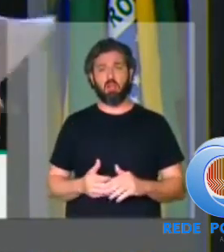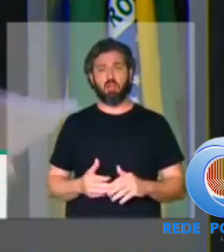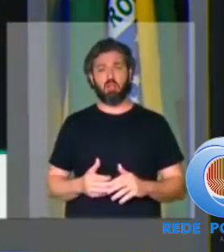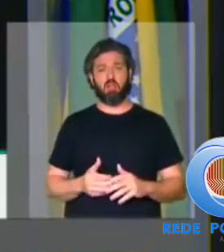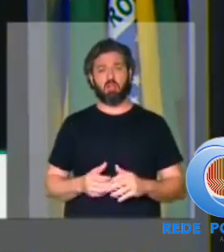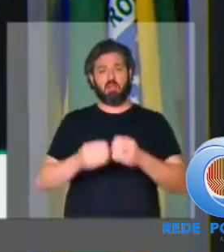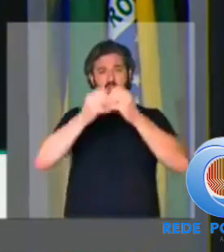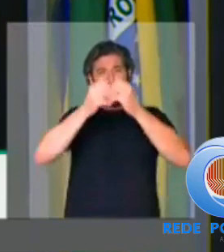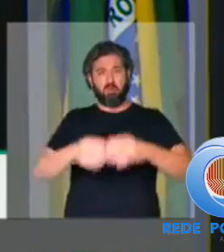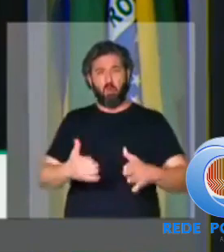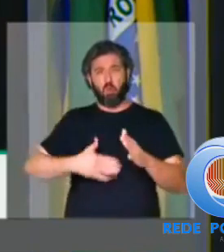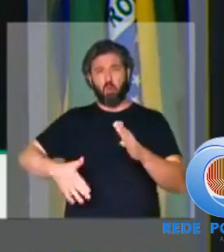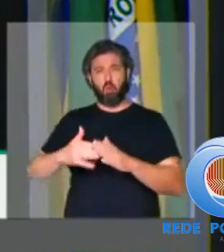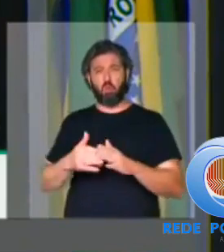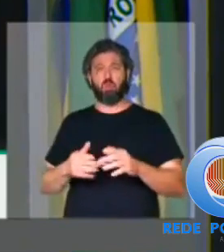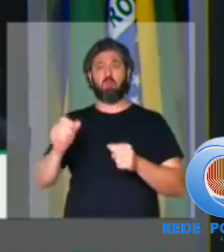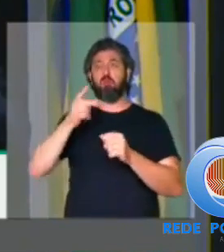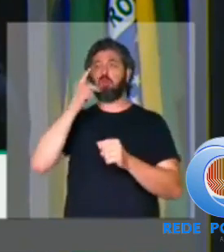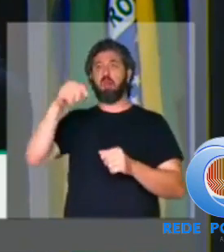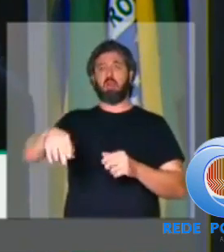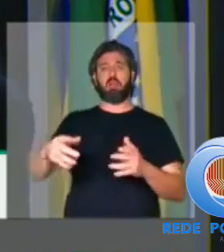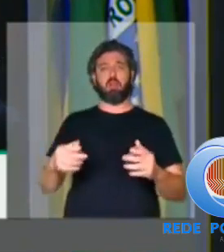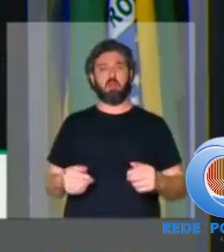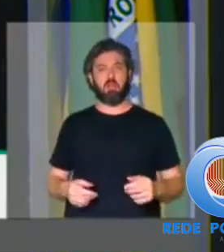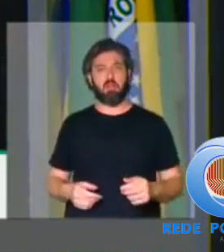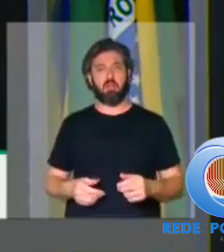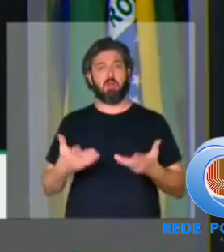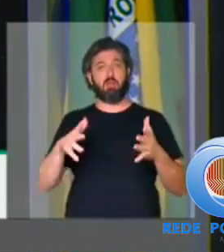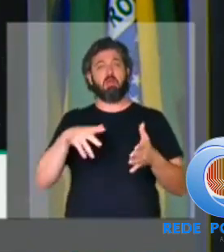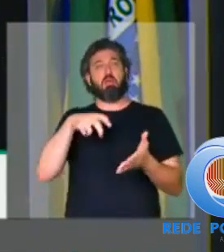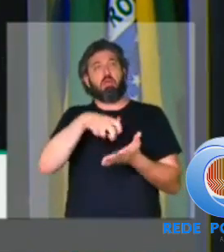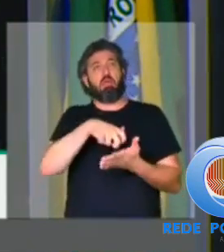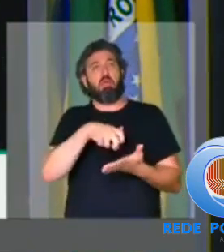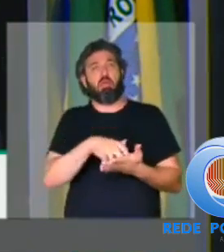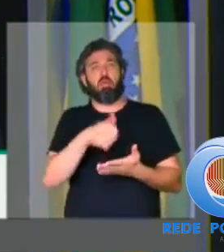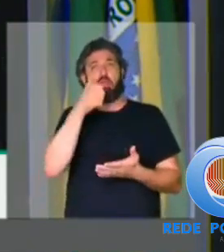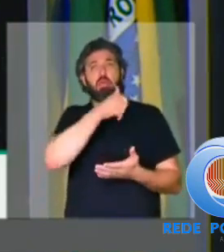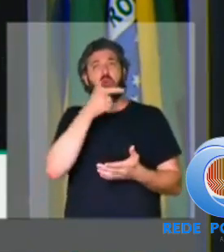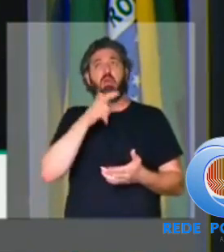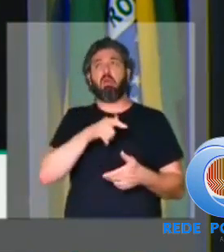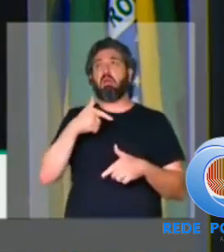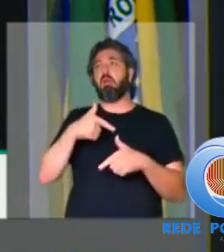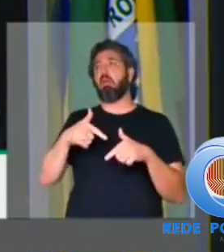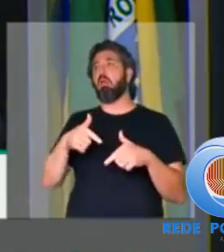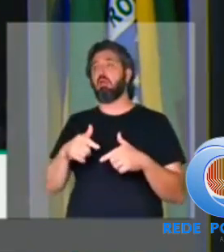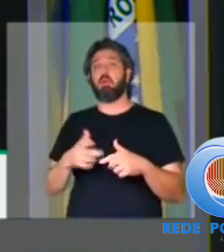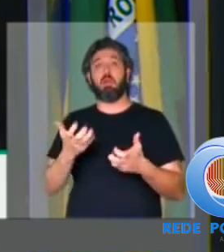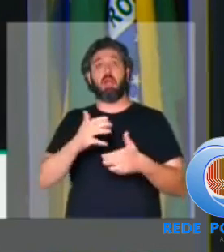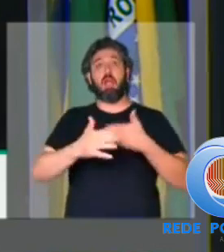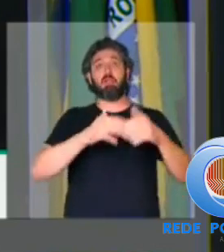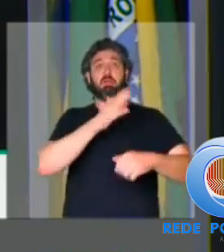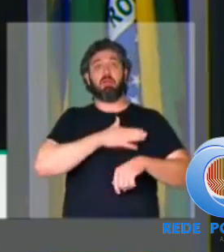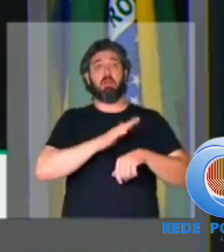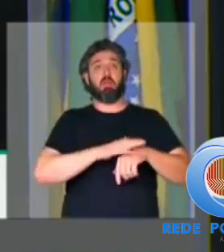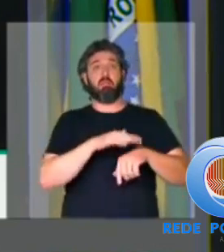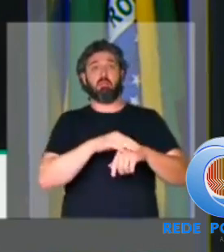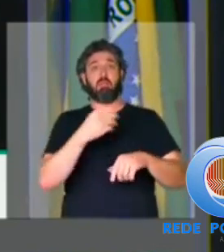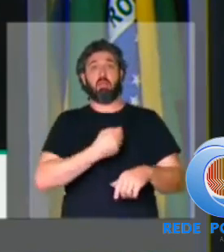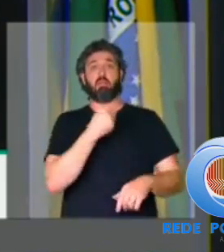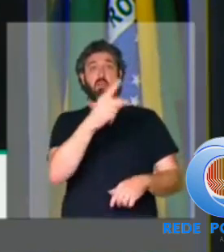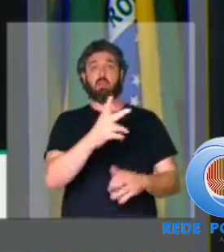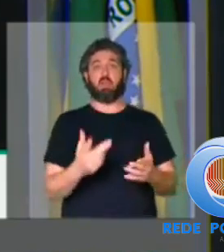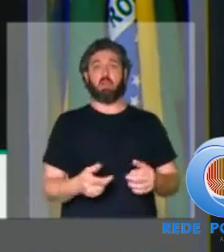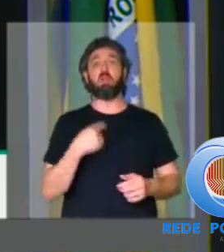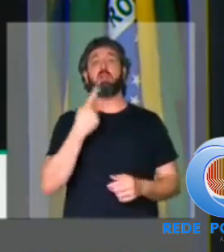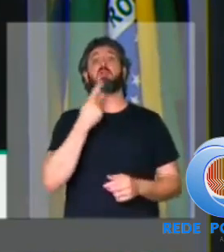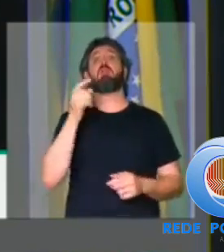essas precarizações que tanto falam aqui. Ele não quer ficar condenado a ter que arrumar emprego. Ele quer crescer na vida. E o